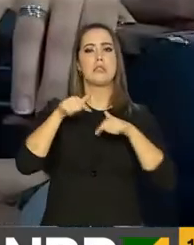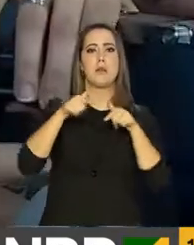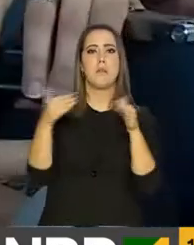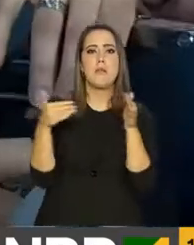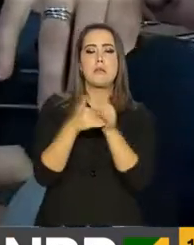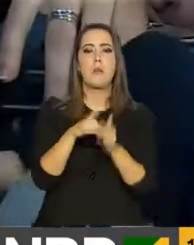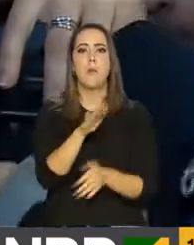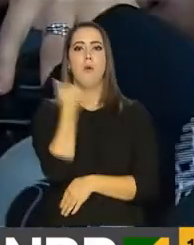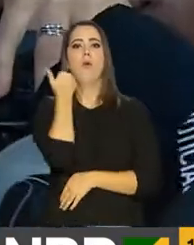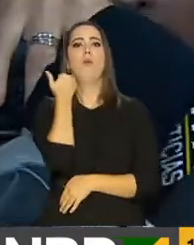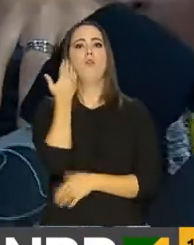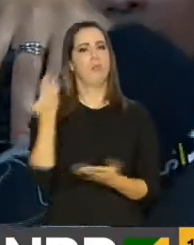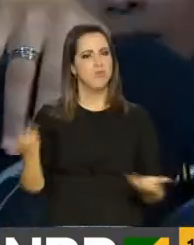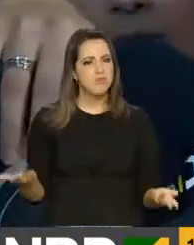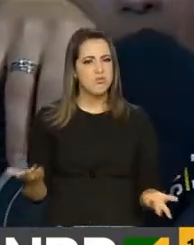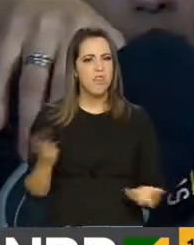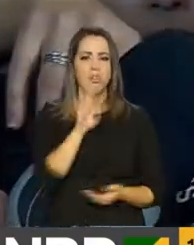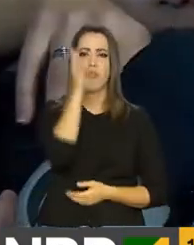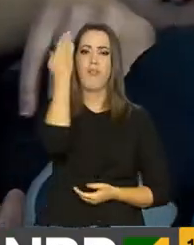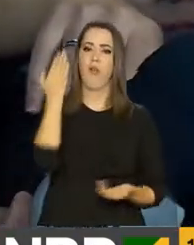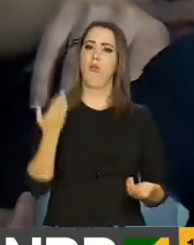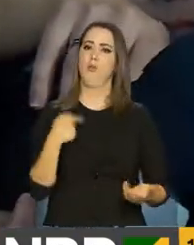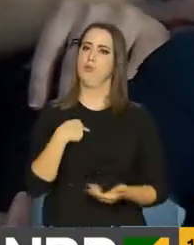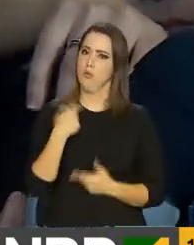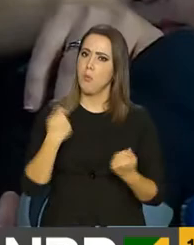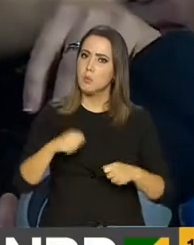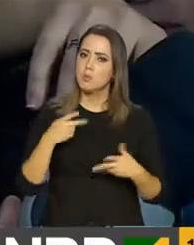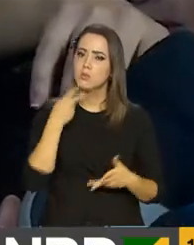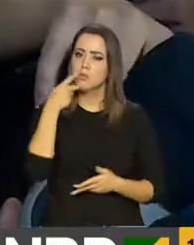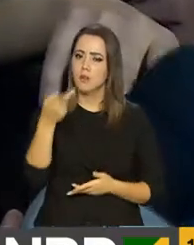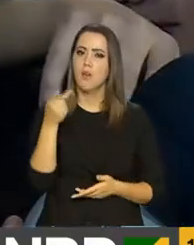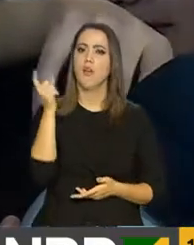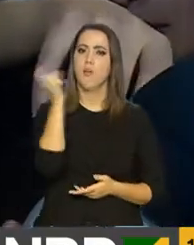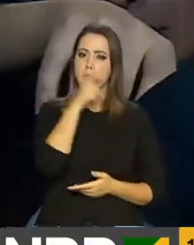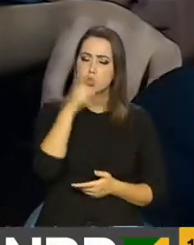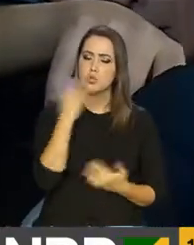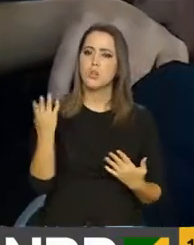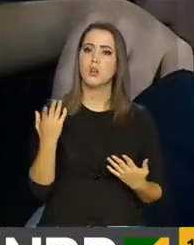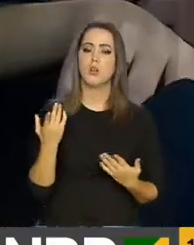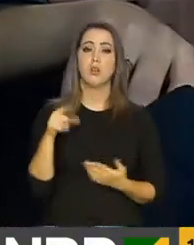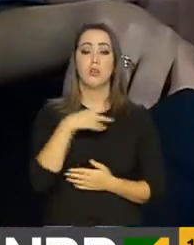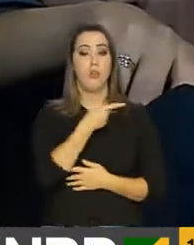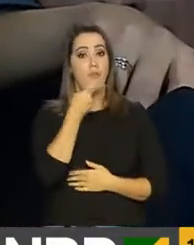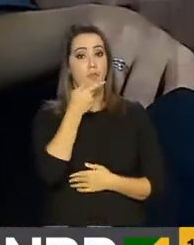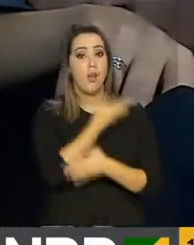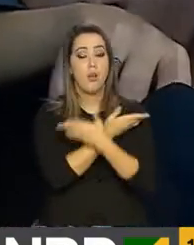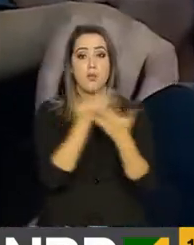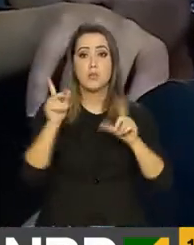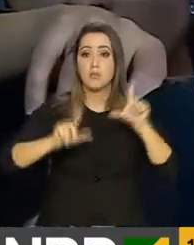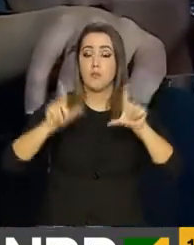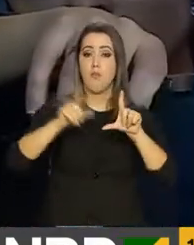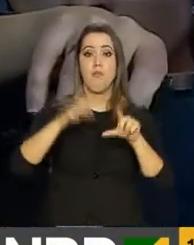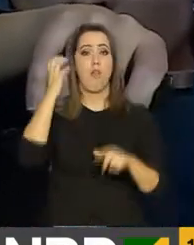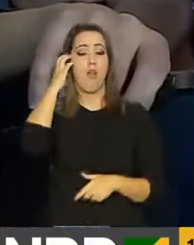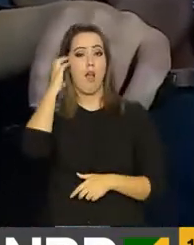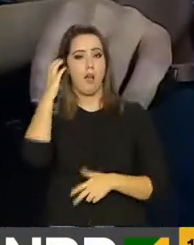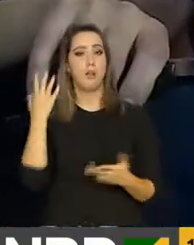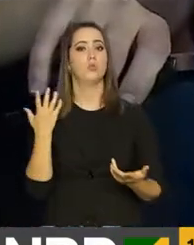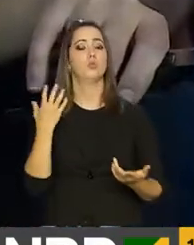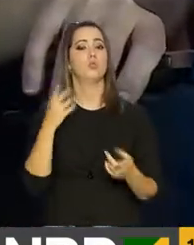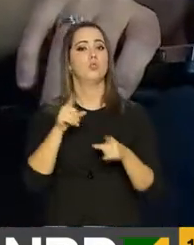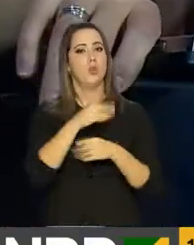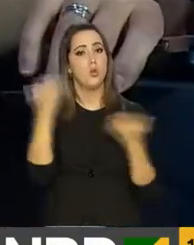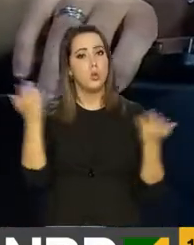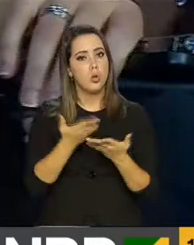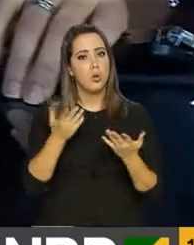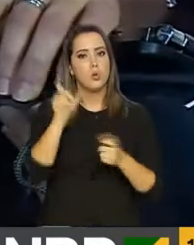É falso, é mentiroso. Eu sou obrigado a dizer isso, porque vocês sabem, eu repito aos nossos telespectadores e ouvintes, que na verdade hoje as